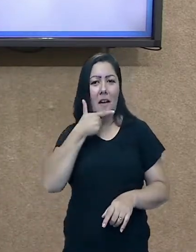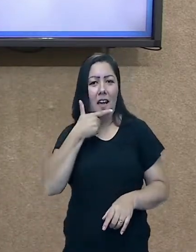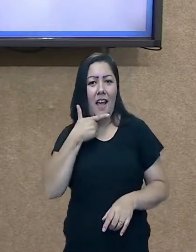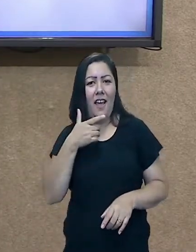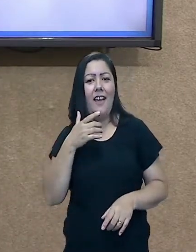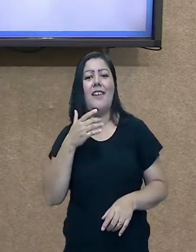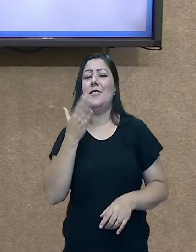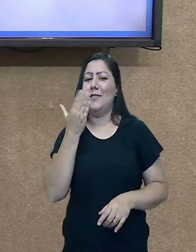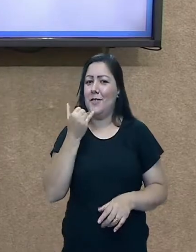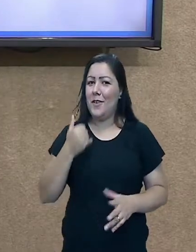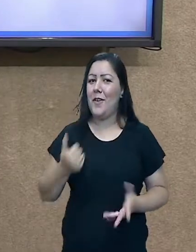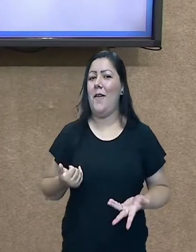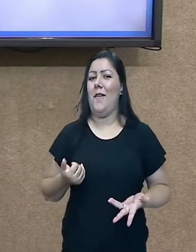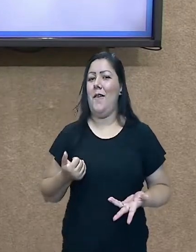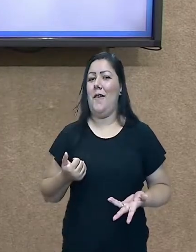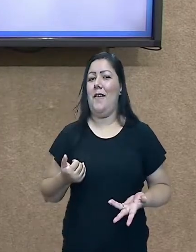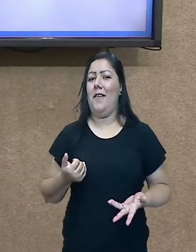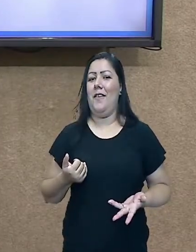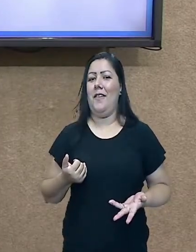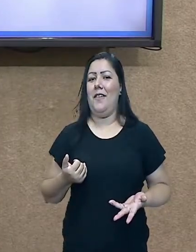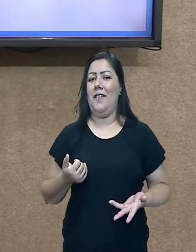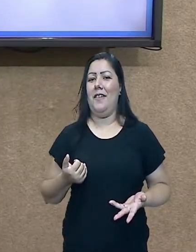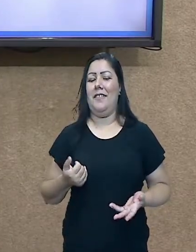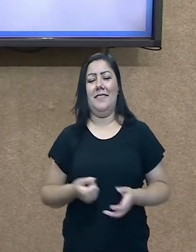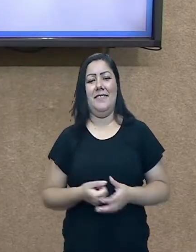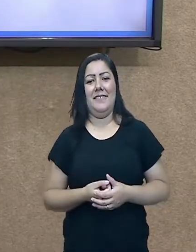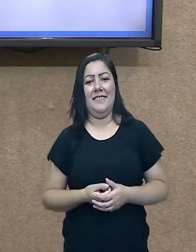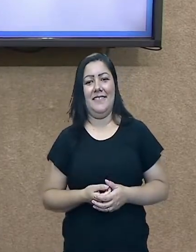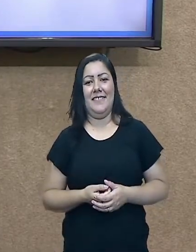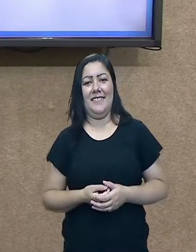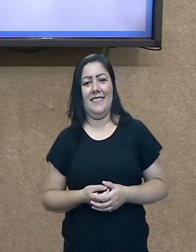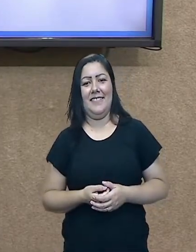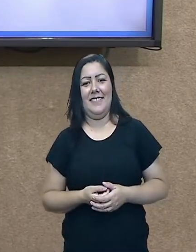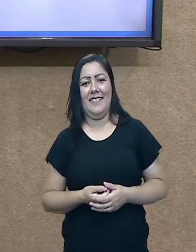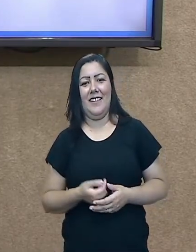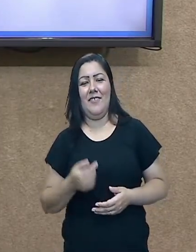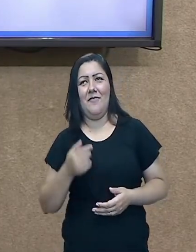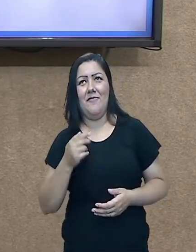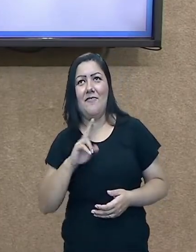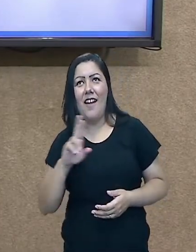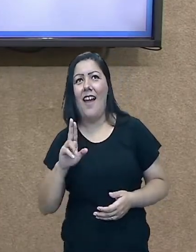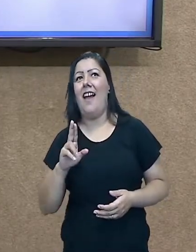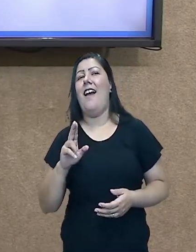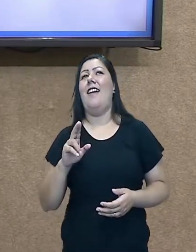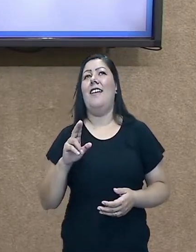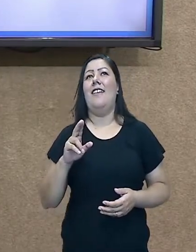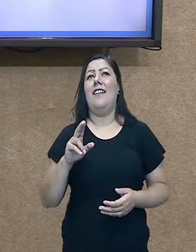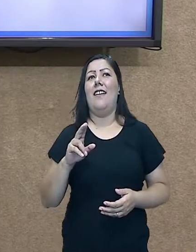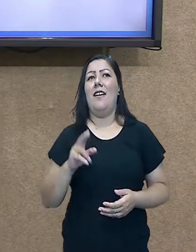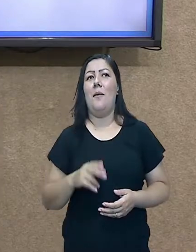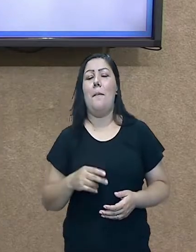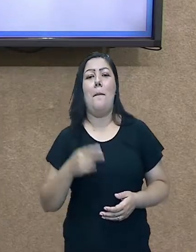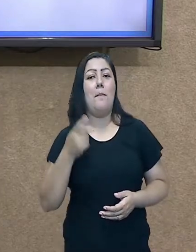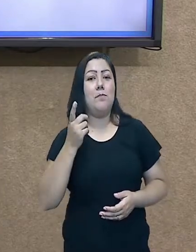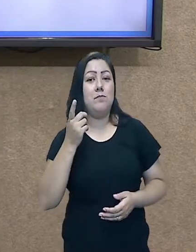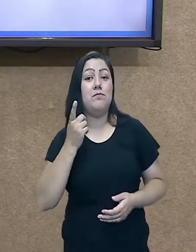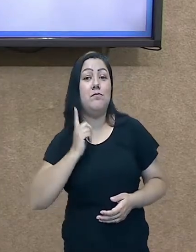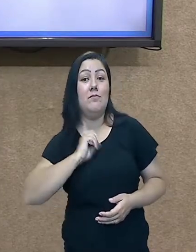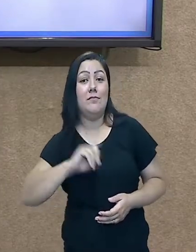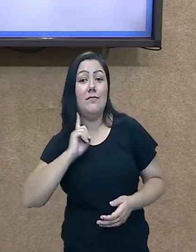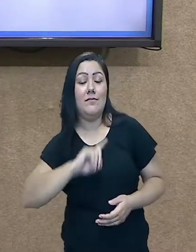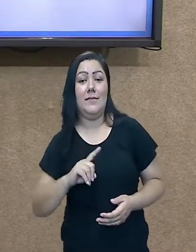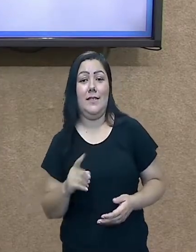queijo mineiro. Da mesma forma que às vezes você já ouviu alguém